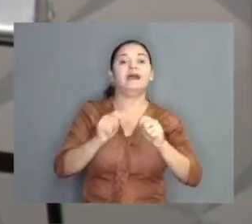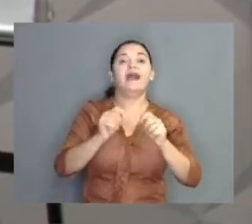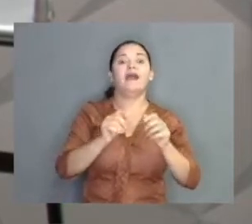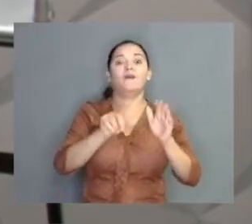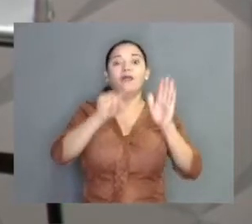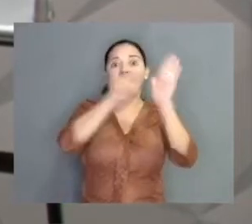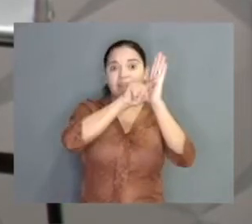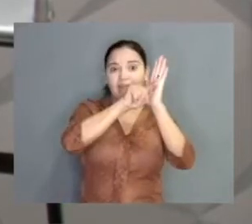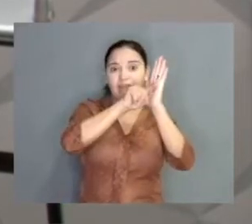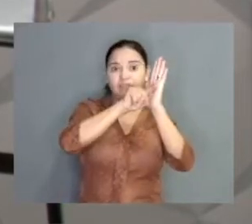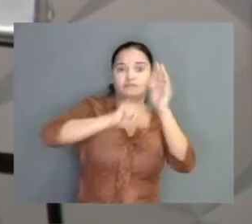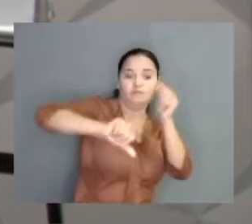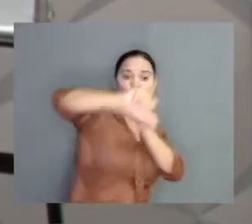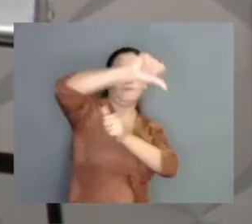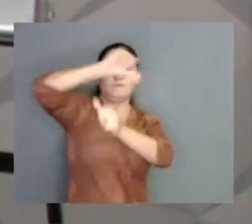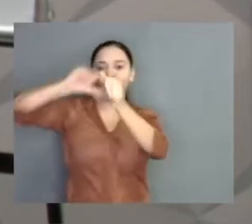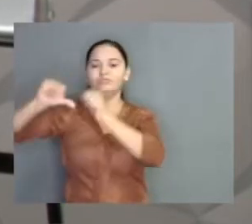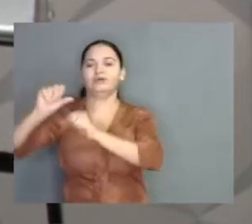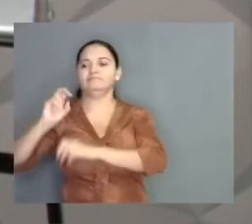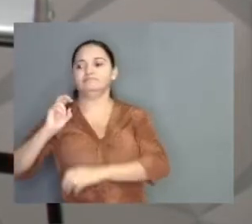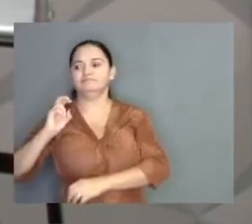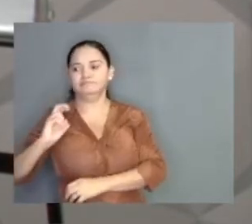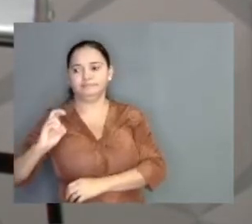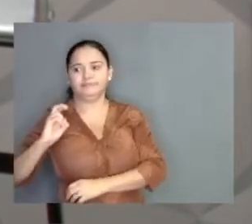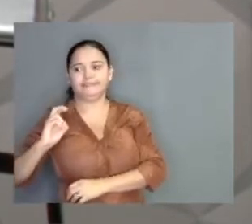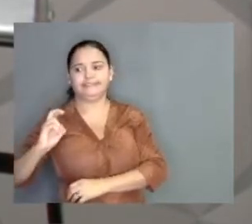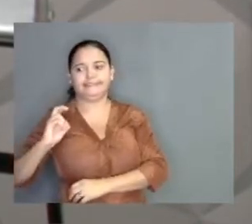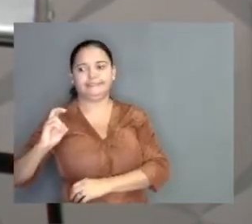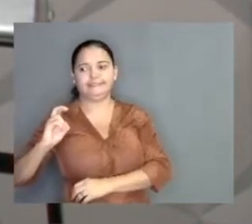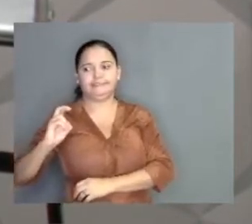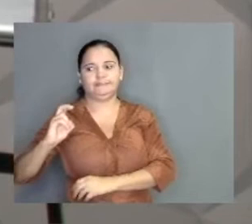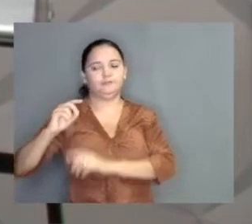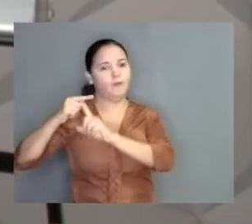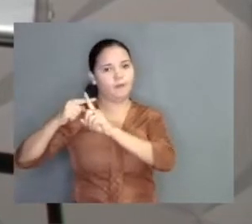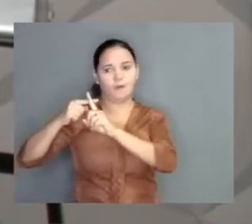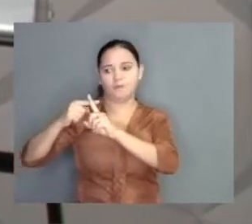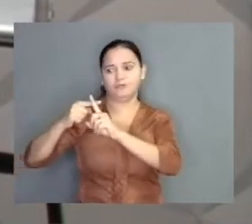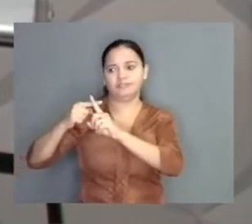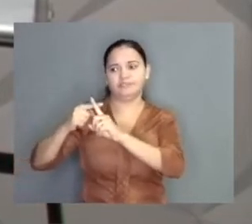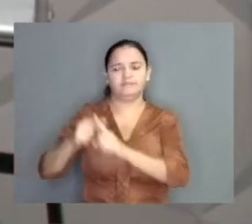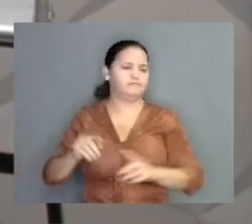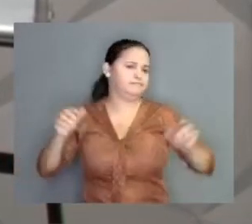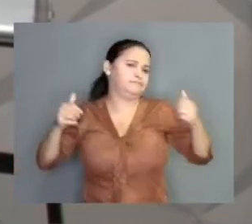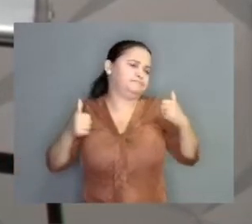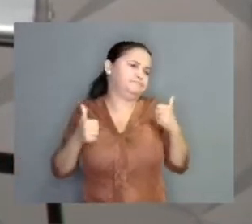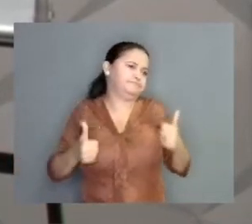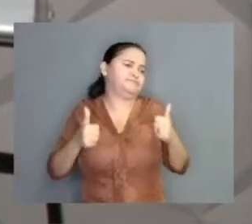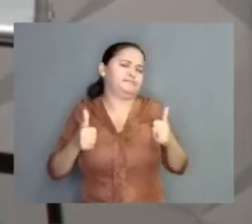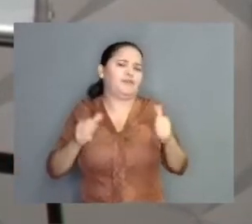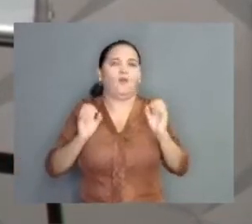negativo, passa a ser positivo. Prontinho. Agora eu vou resolver minha potência da maneira